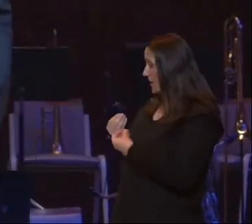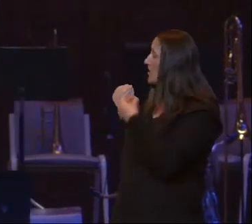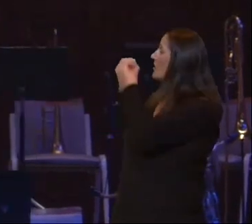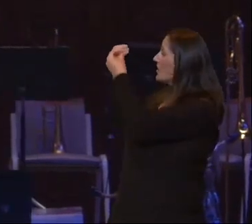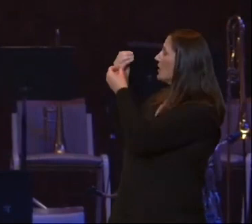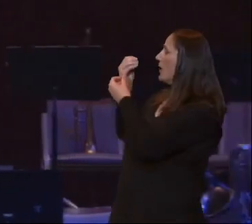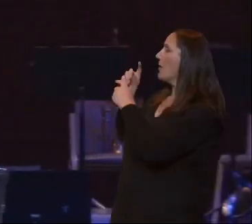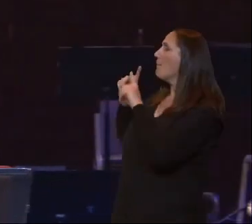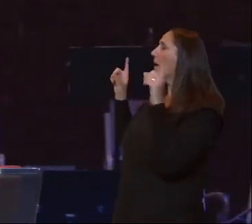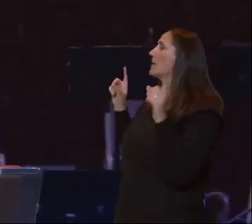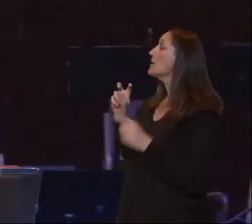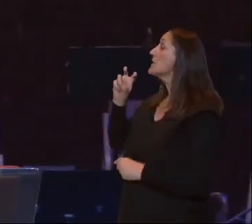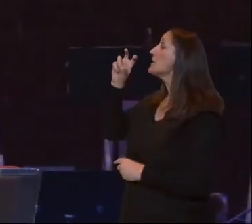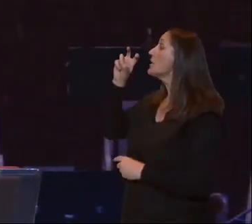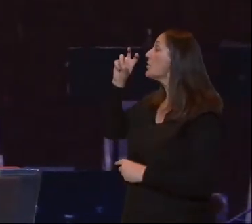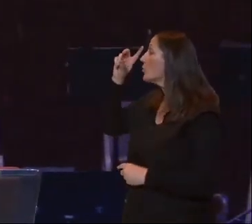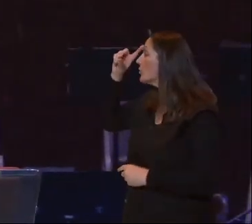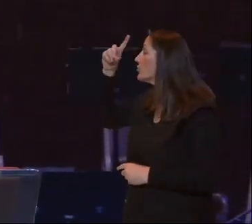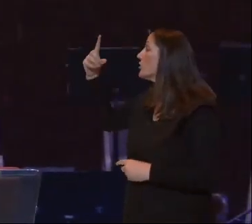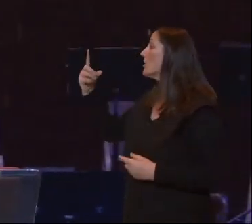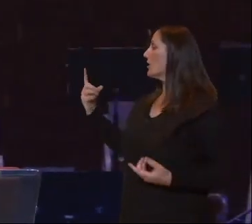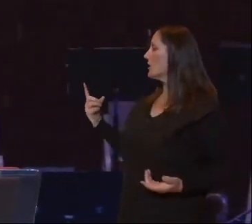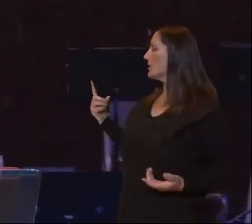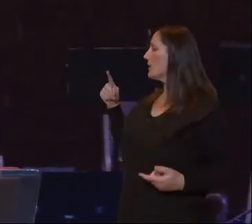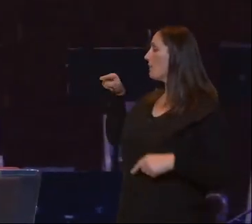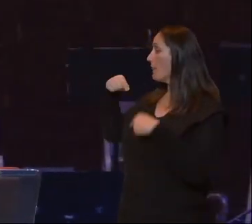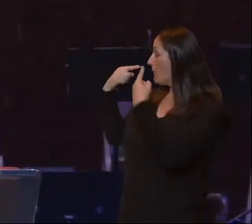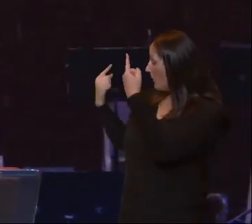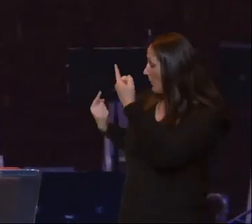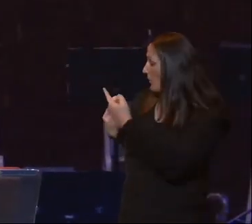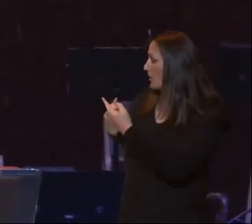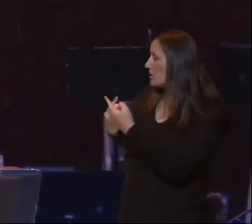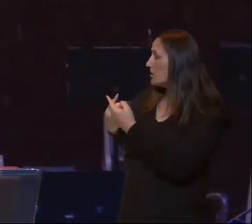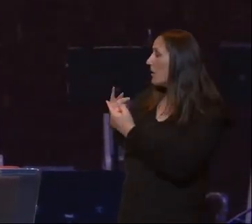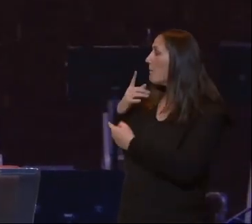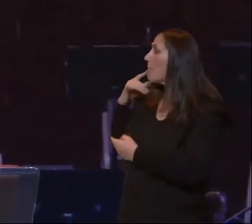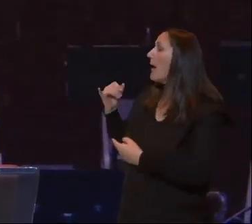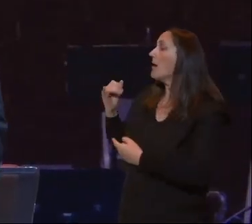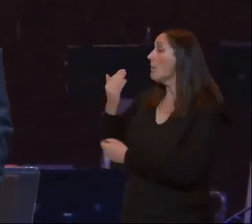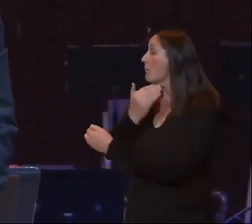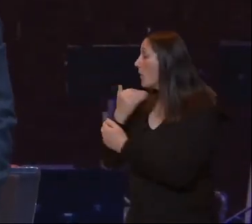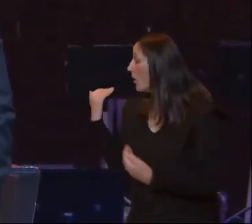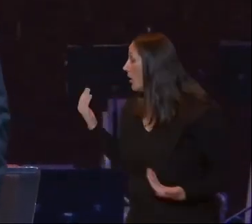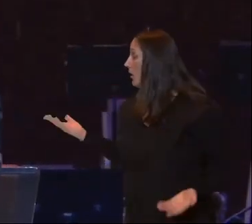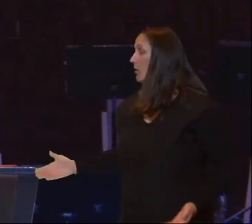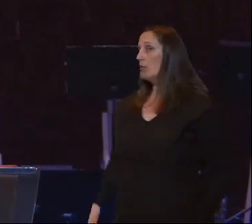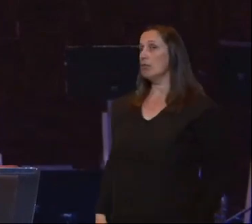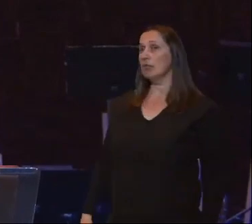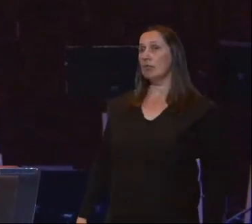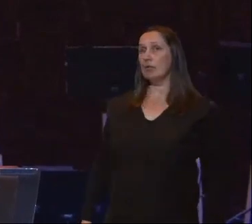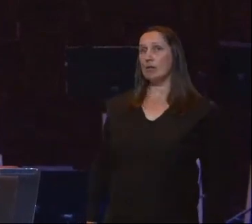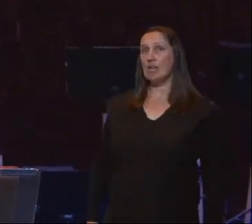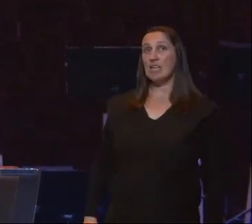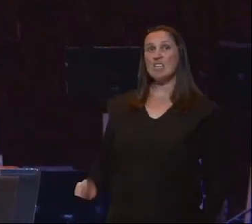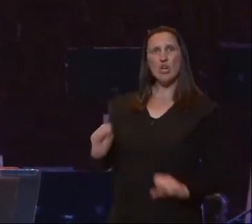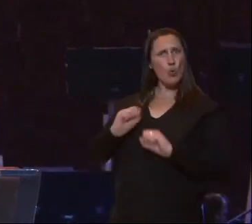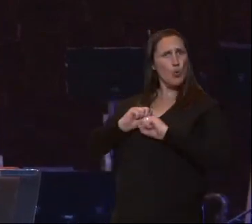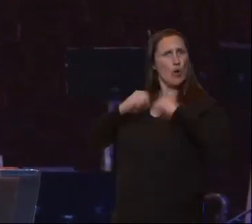Jesus, mas depois de 5 dias, o meu pai faleceu, e eu fiquei